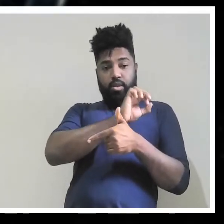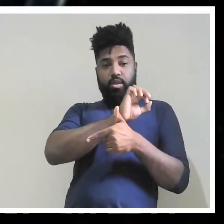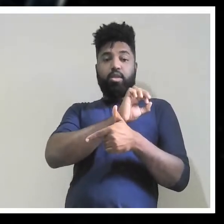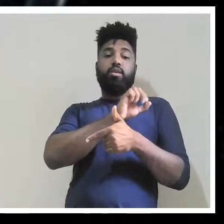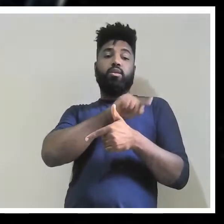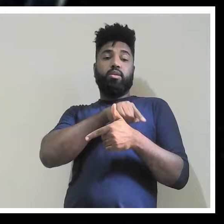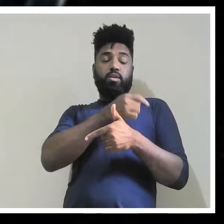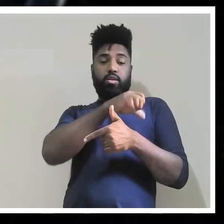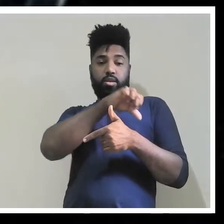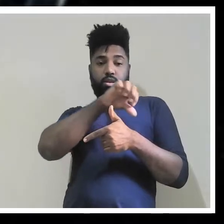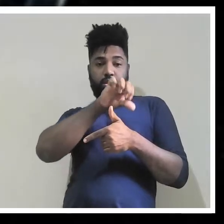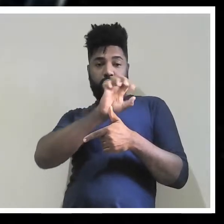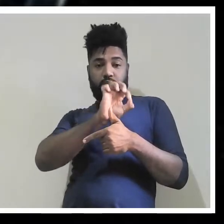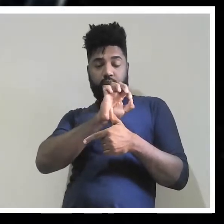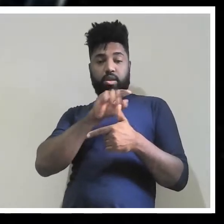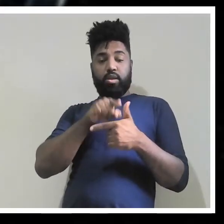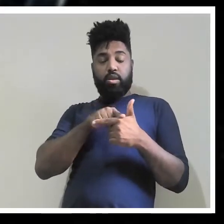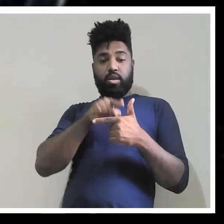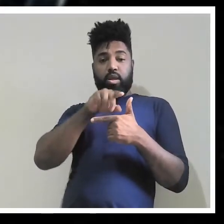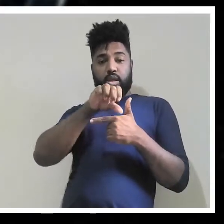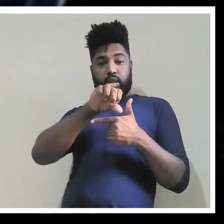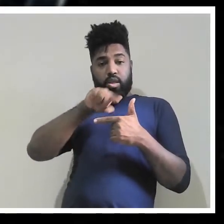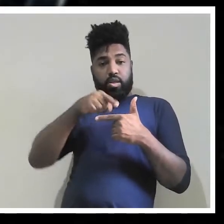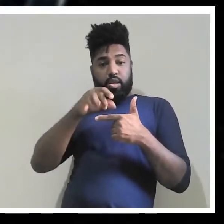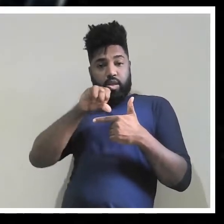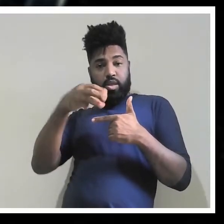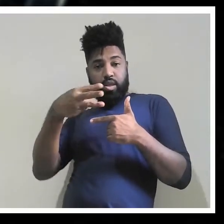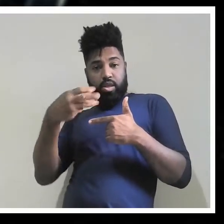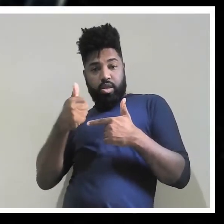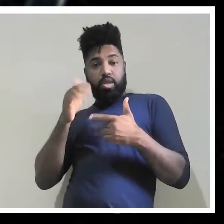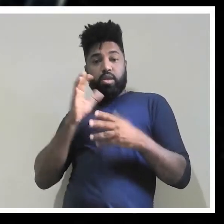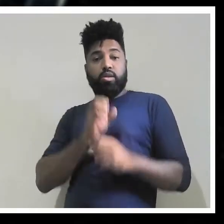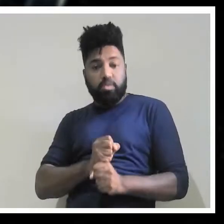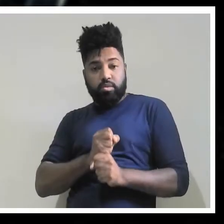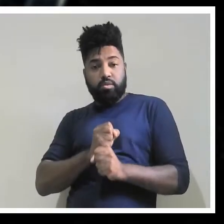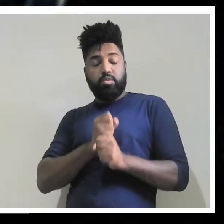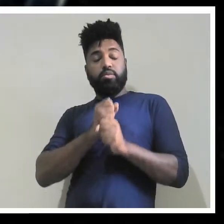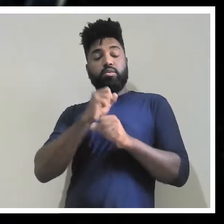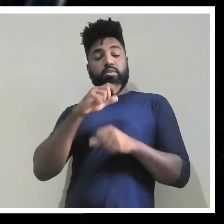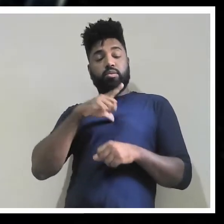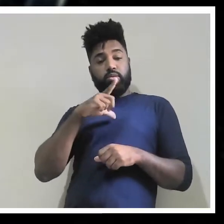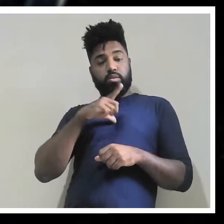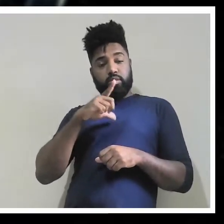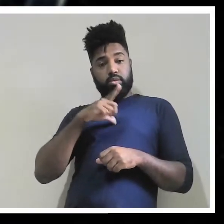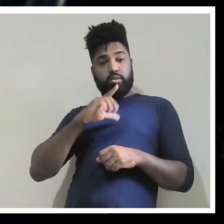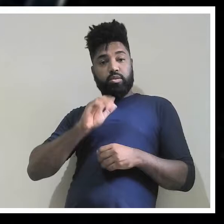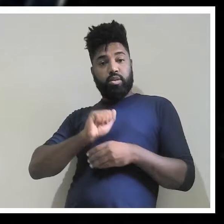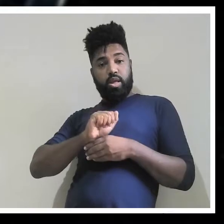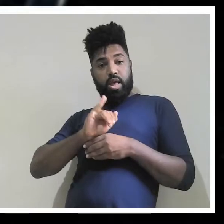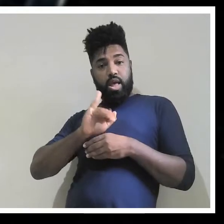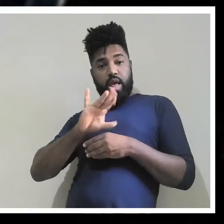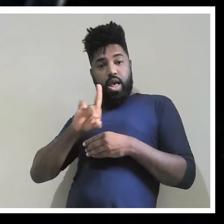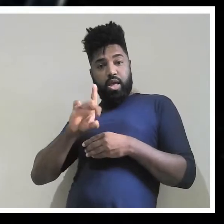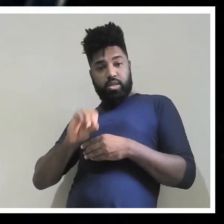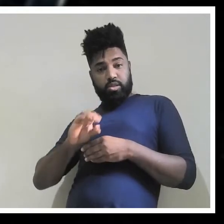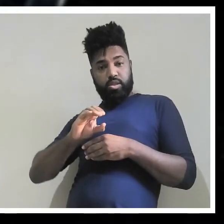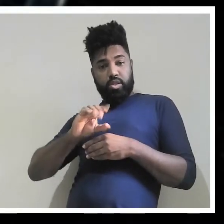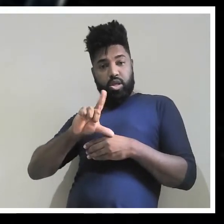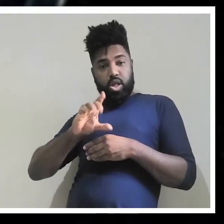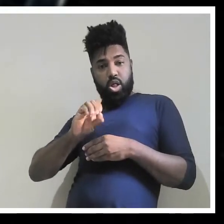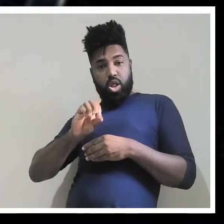10,999 gramas por 9,931 ml, resulta na densidade dessa solução de ácido clorídrico, que é